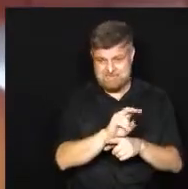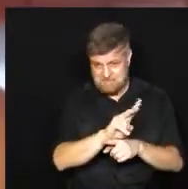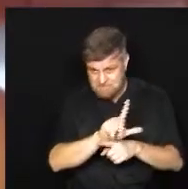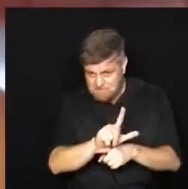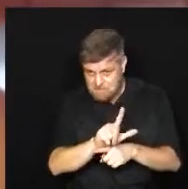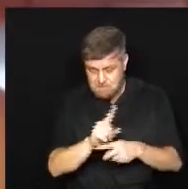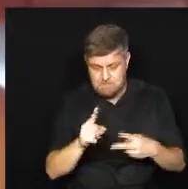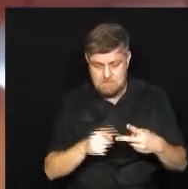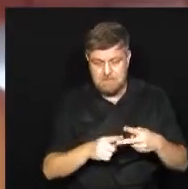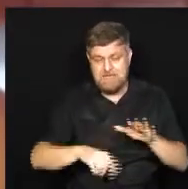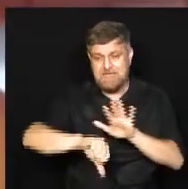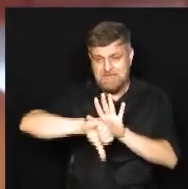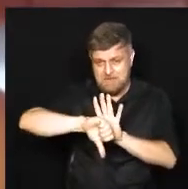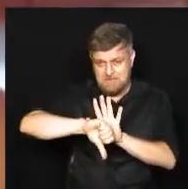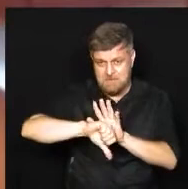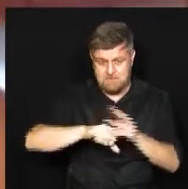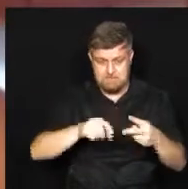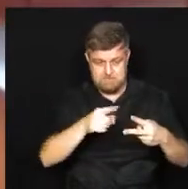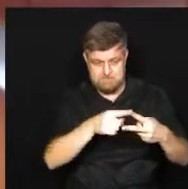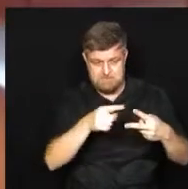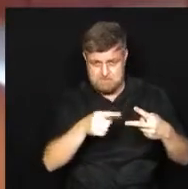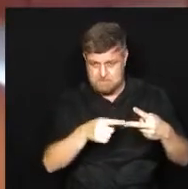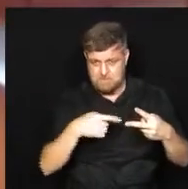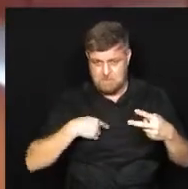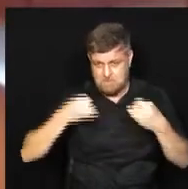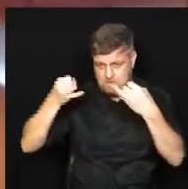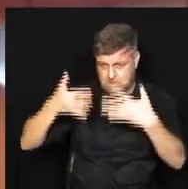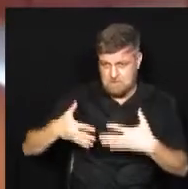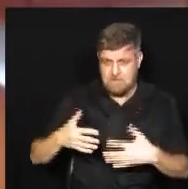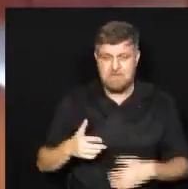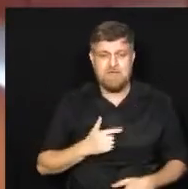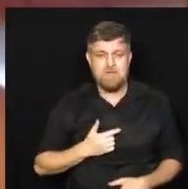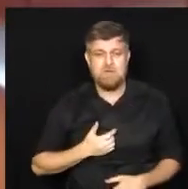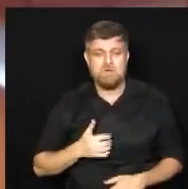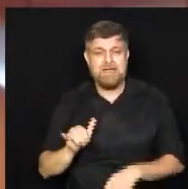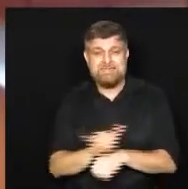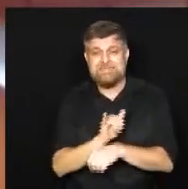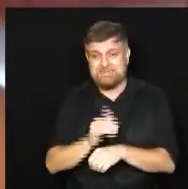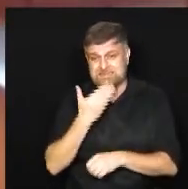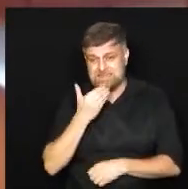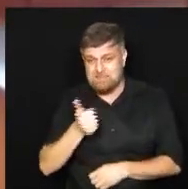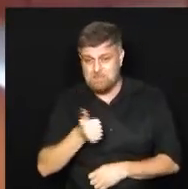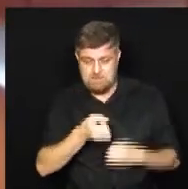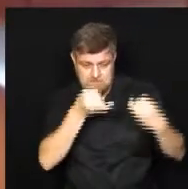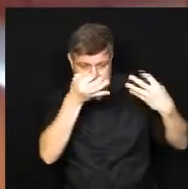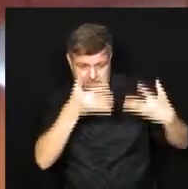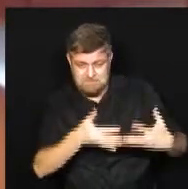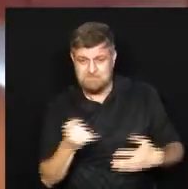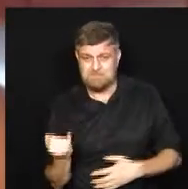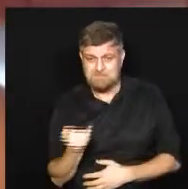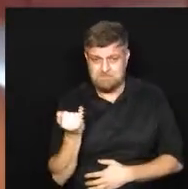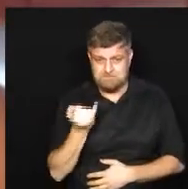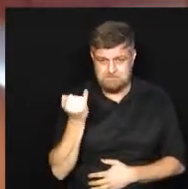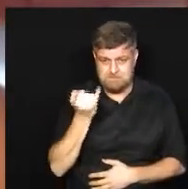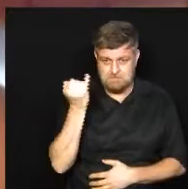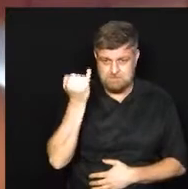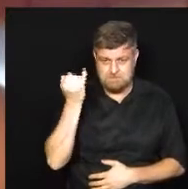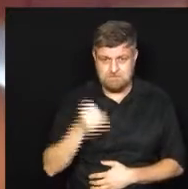O que é isso, né? Eu acho que a melhor forma de explicar o que é isso e a importância